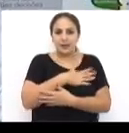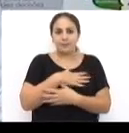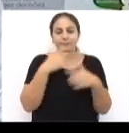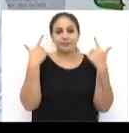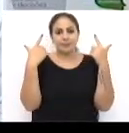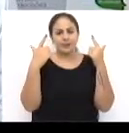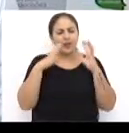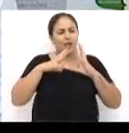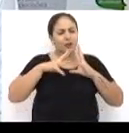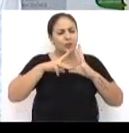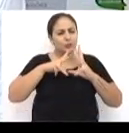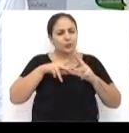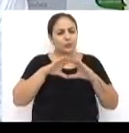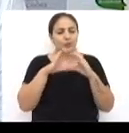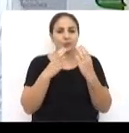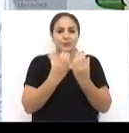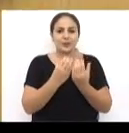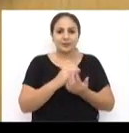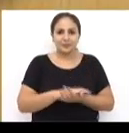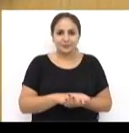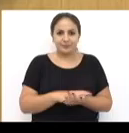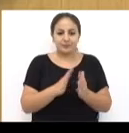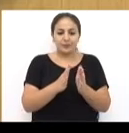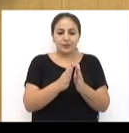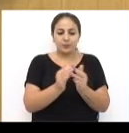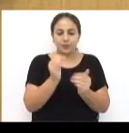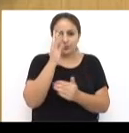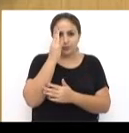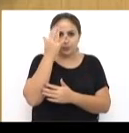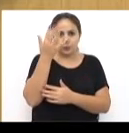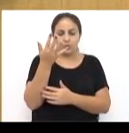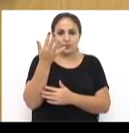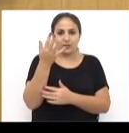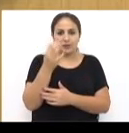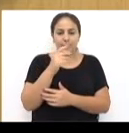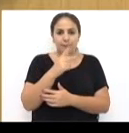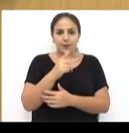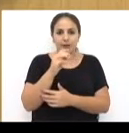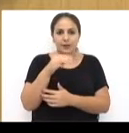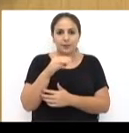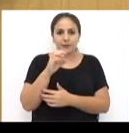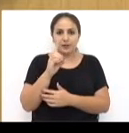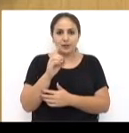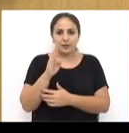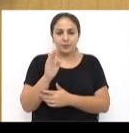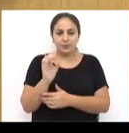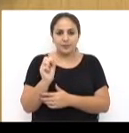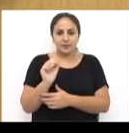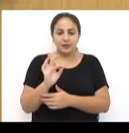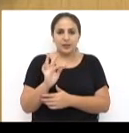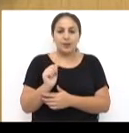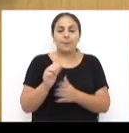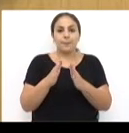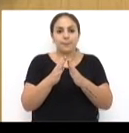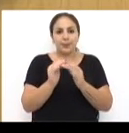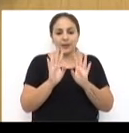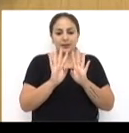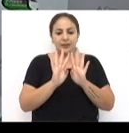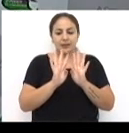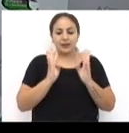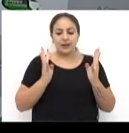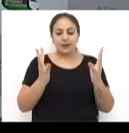bem-estar, lazer a toda aquela comunidade. Em pedido de providência, PMDBista pede cercamento do Parque da